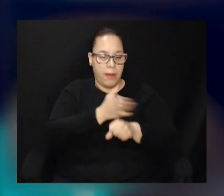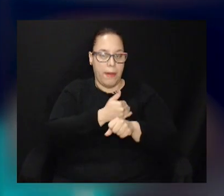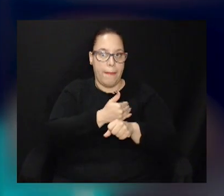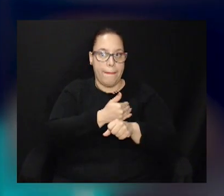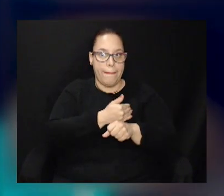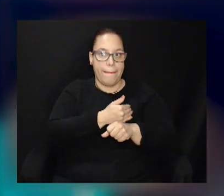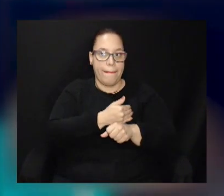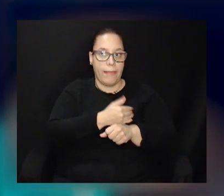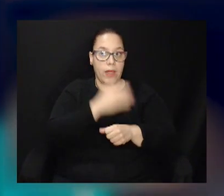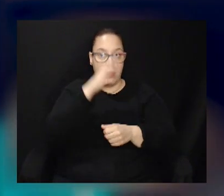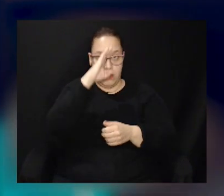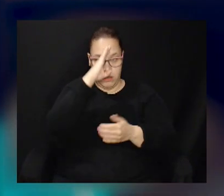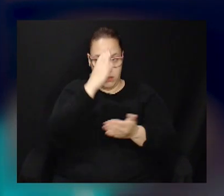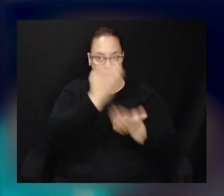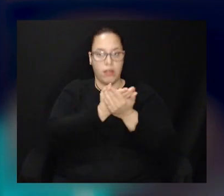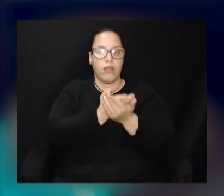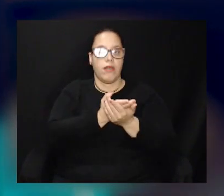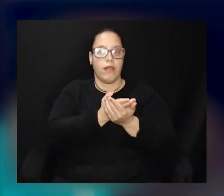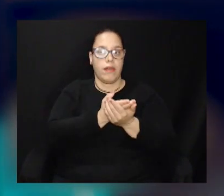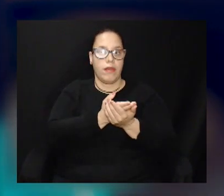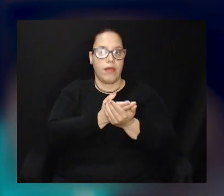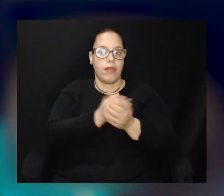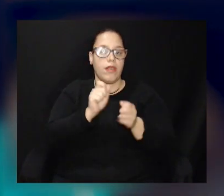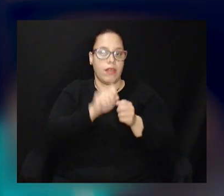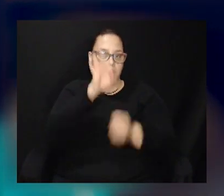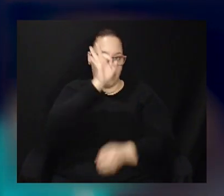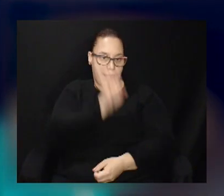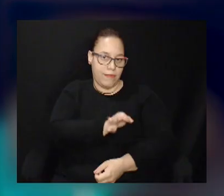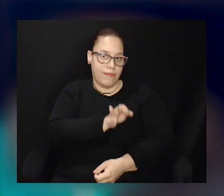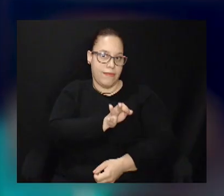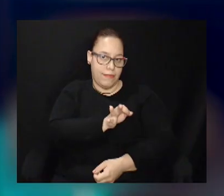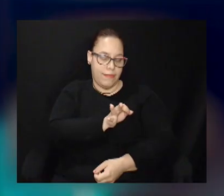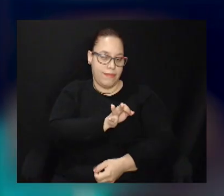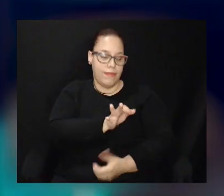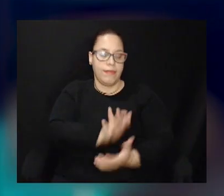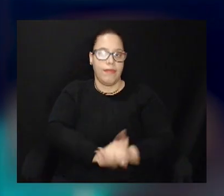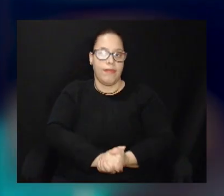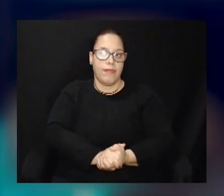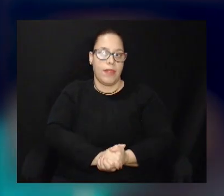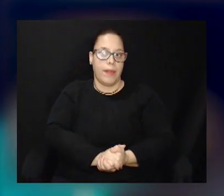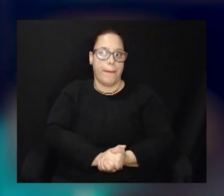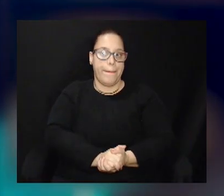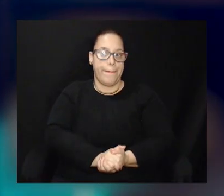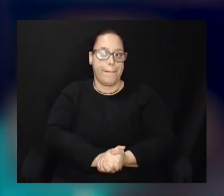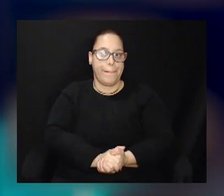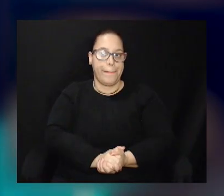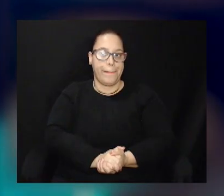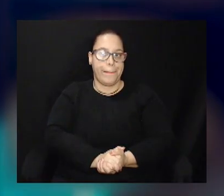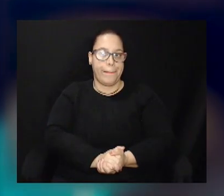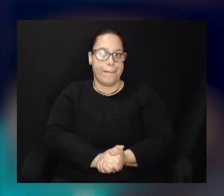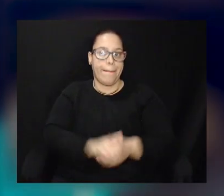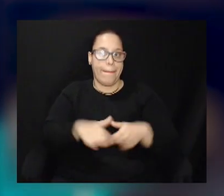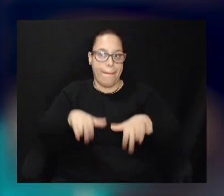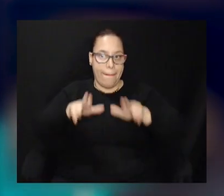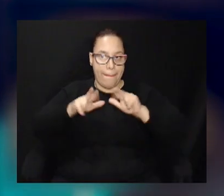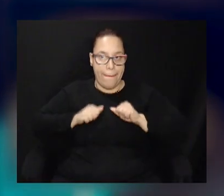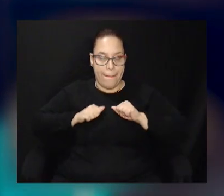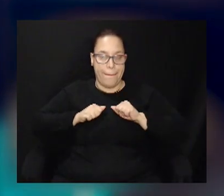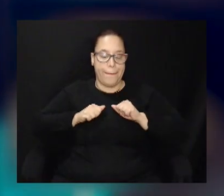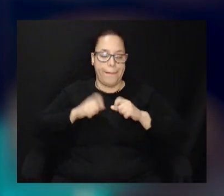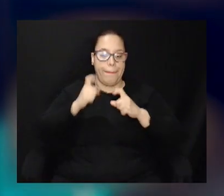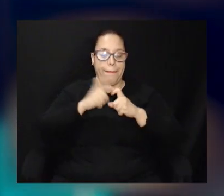certeza que eu tinha feito a coisa correta. Que esse diploma mérito odontológico,